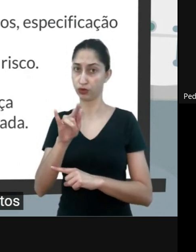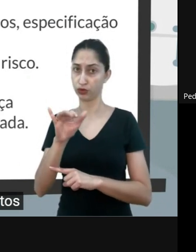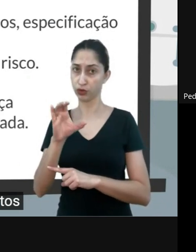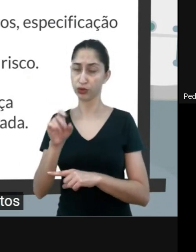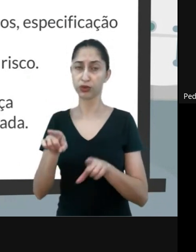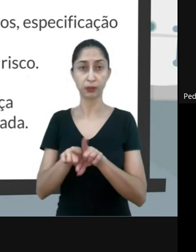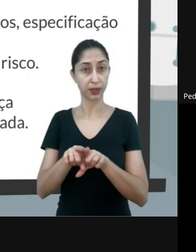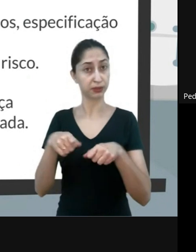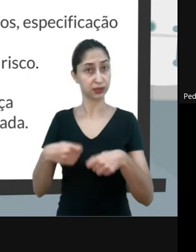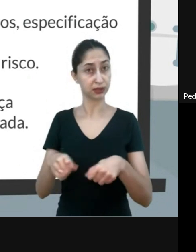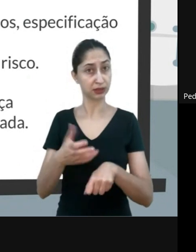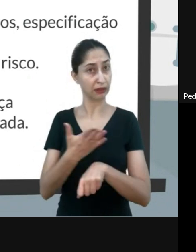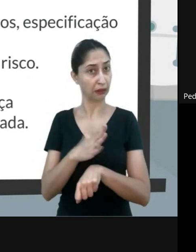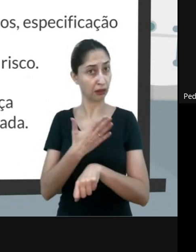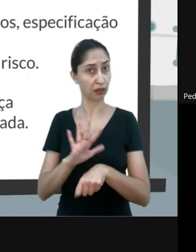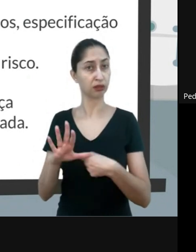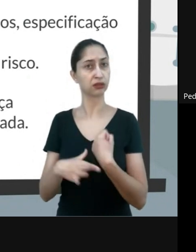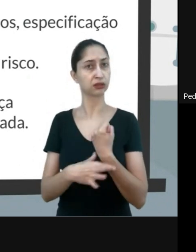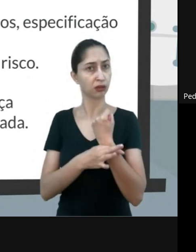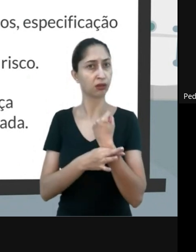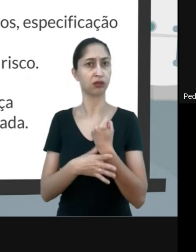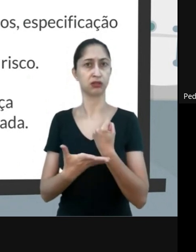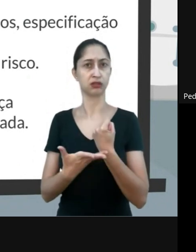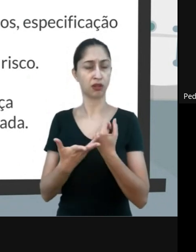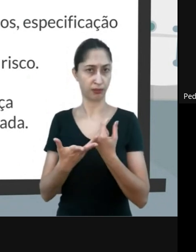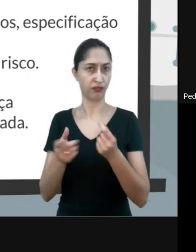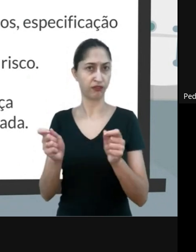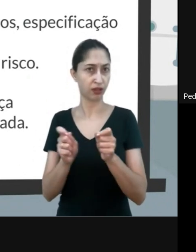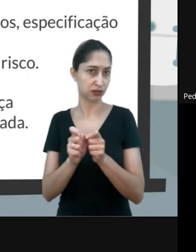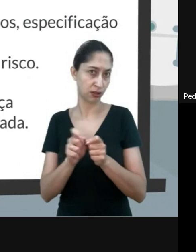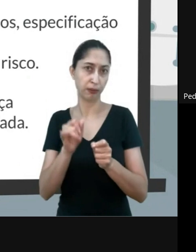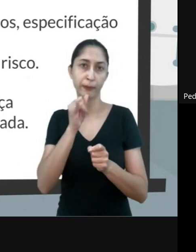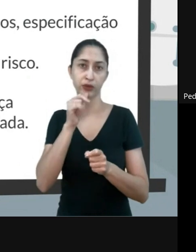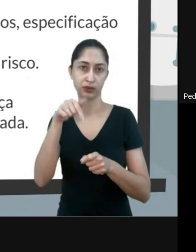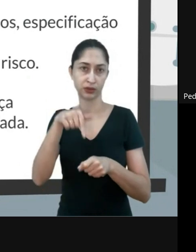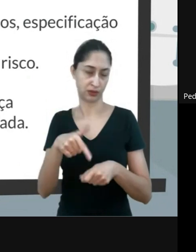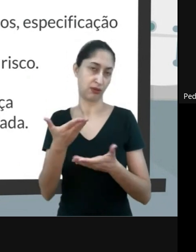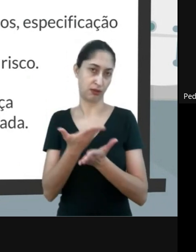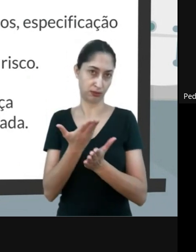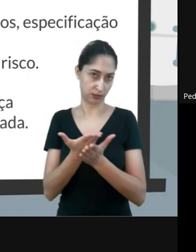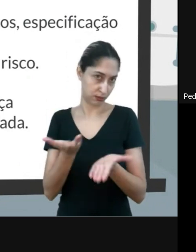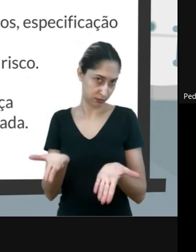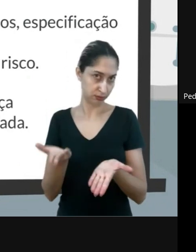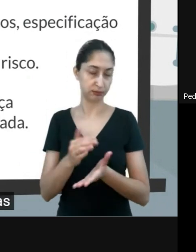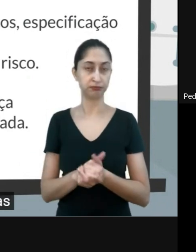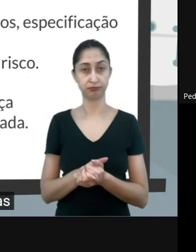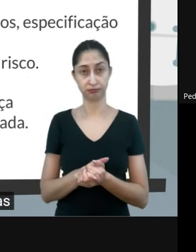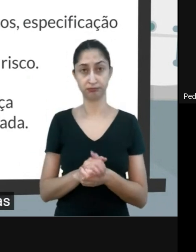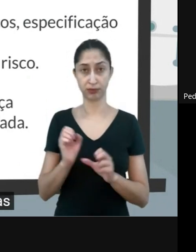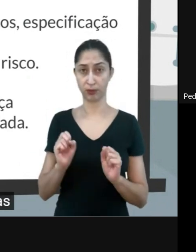de segurança apropriado para a atividade executada, como este que esta aula faz parte.